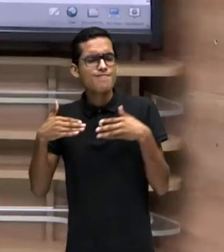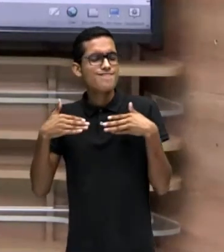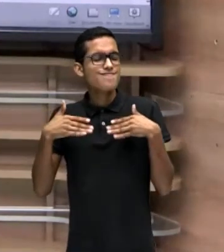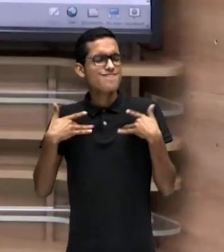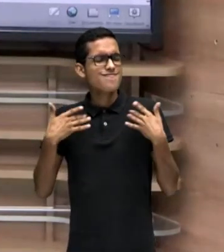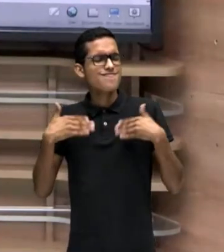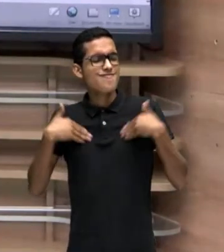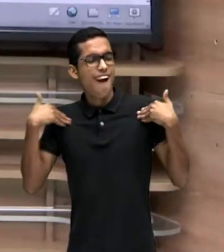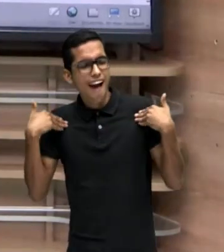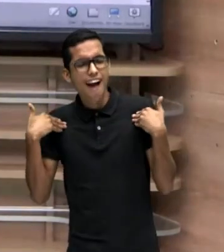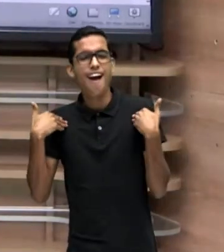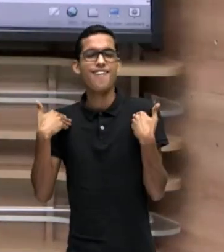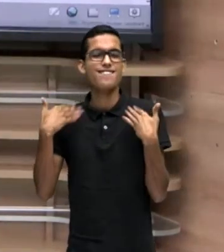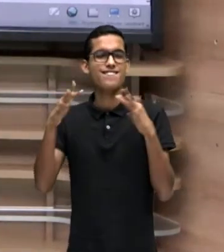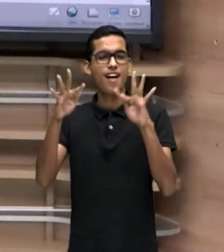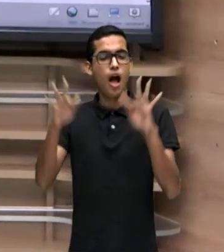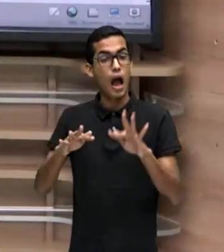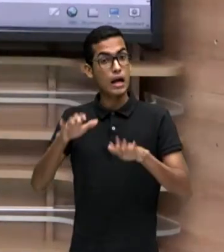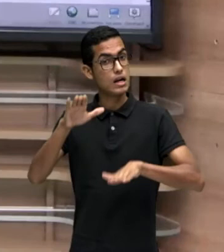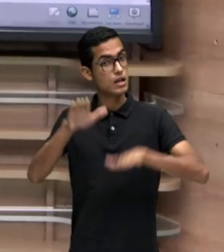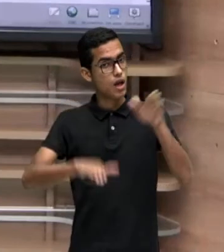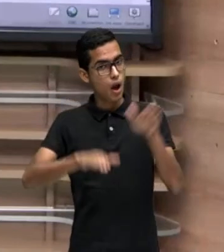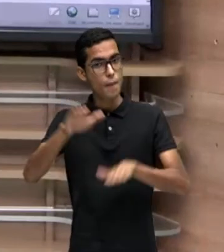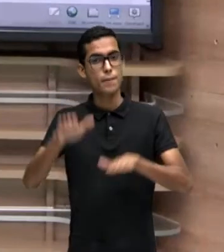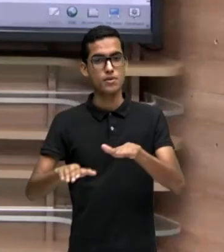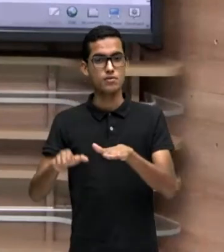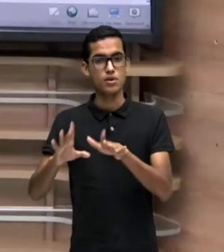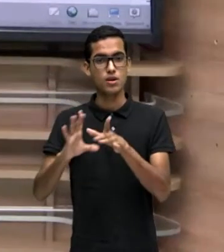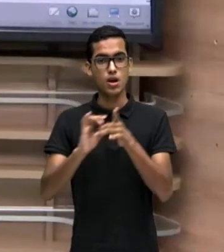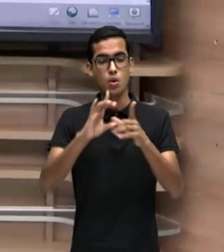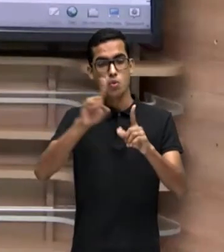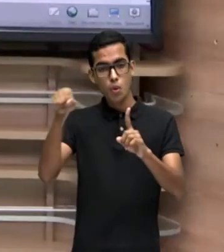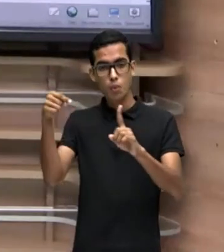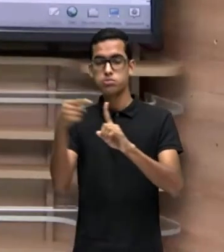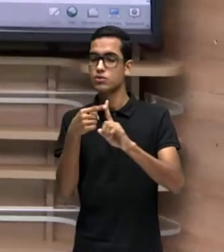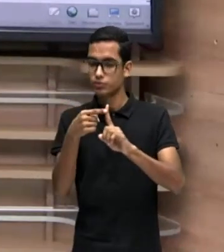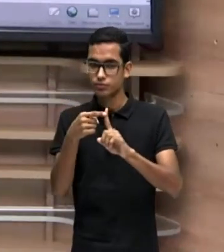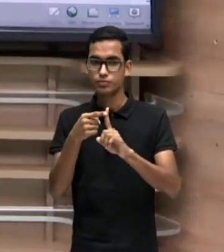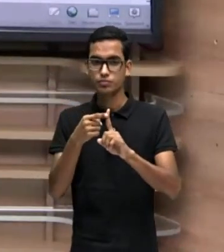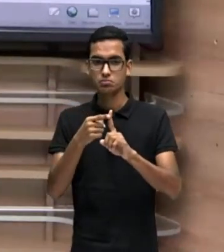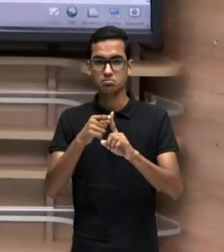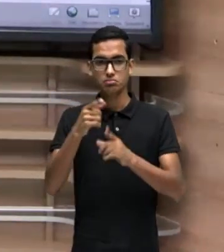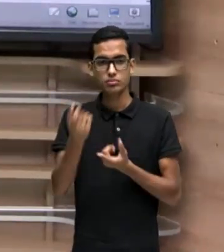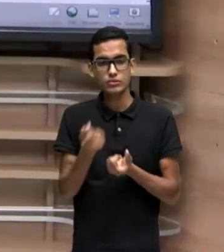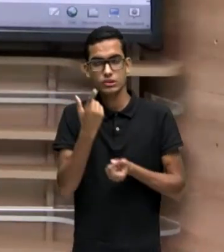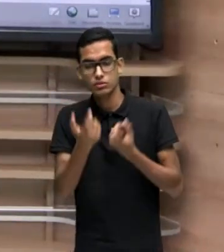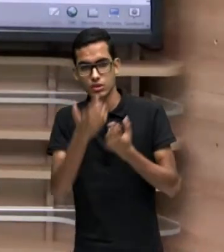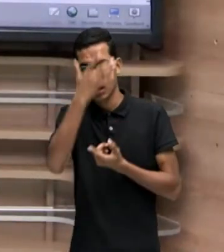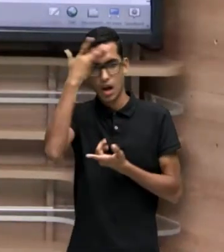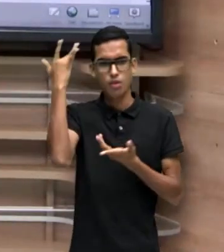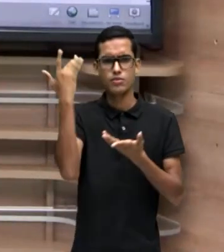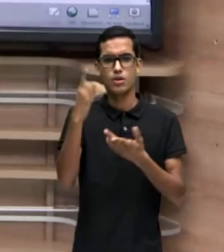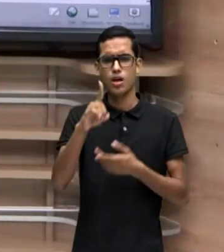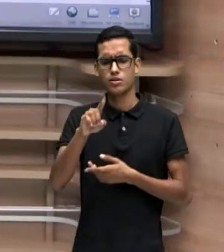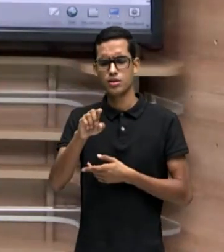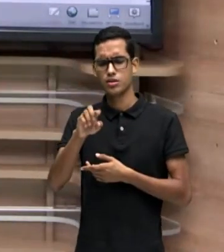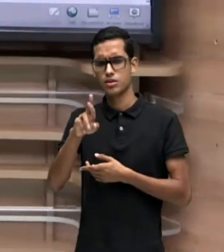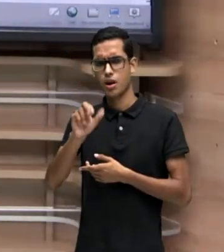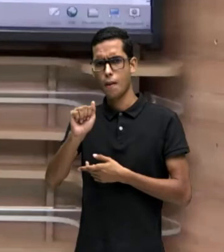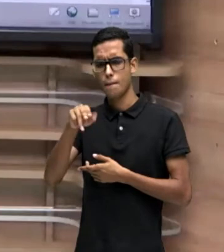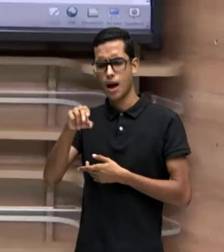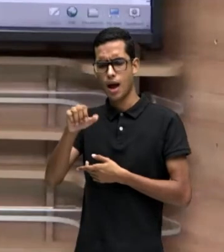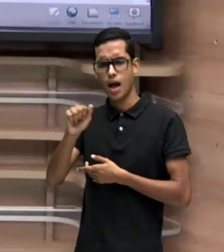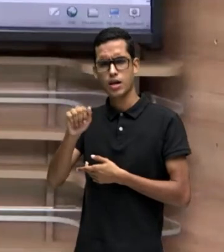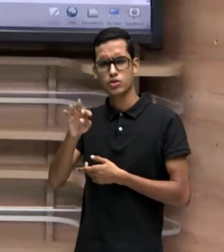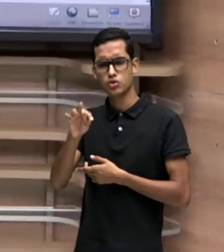ação mais leve, dependendo da sua finalização. De repente o dramaturgo... Opa, quem é o dramaturgo? Vamos